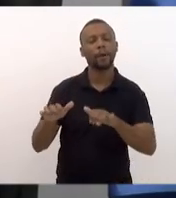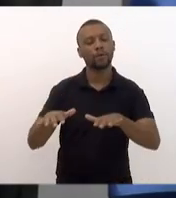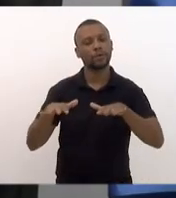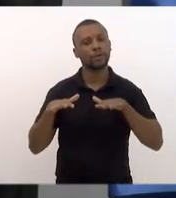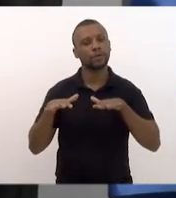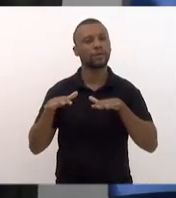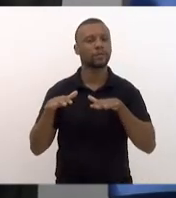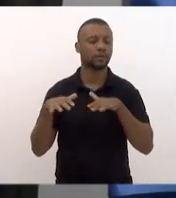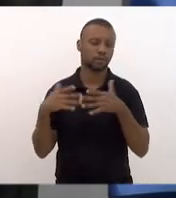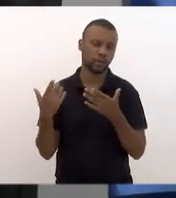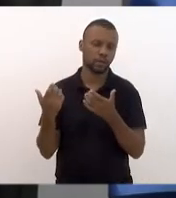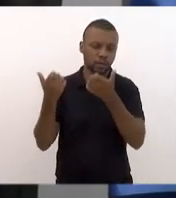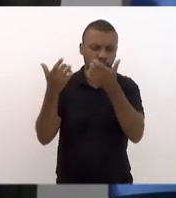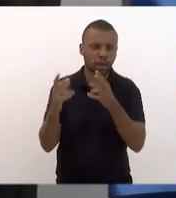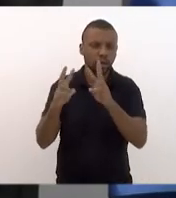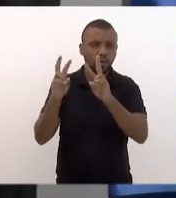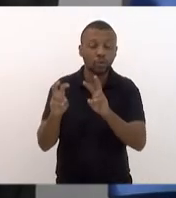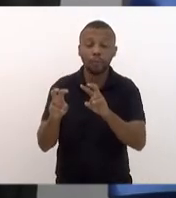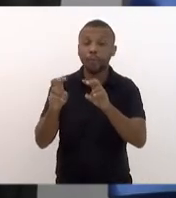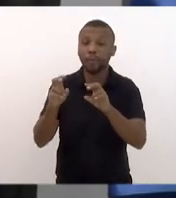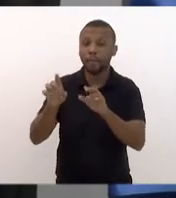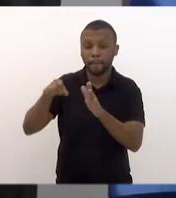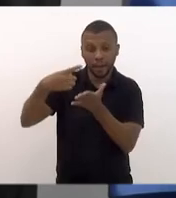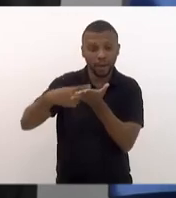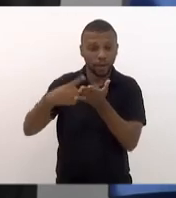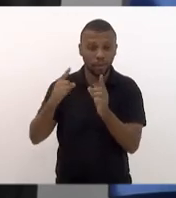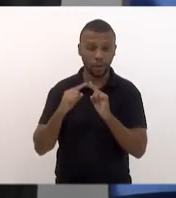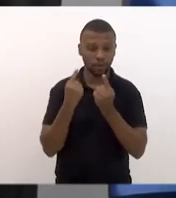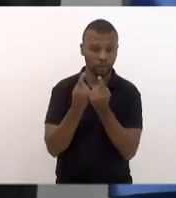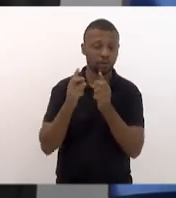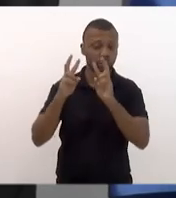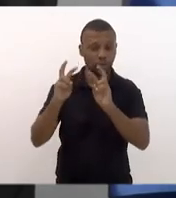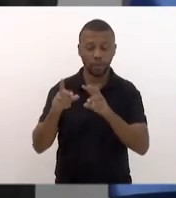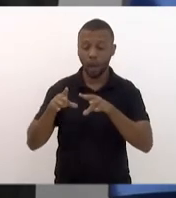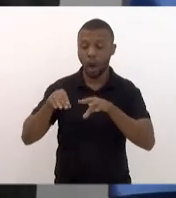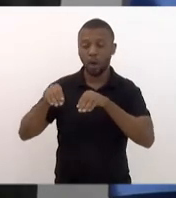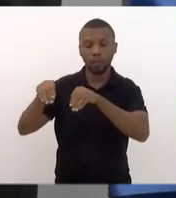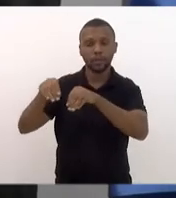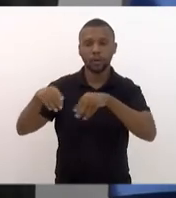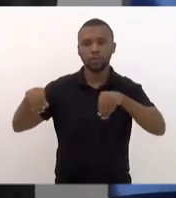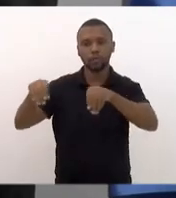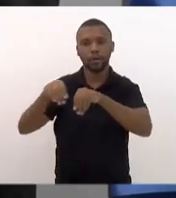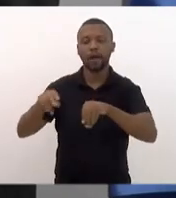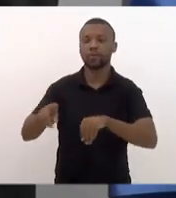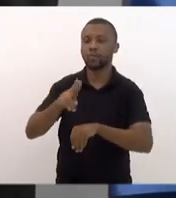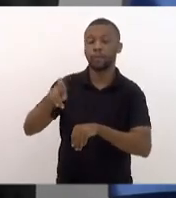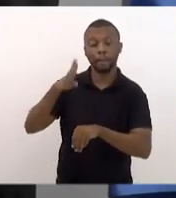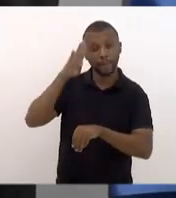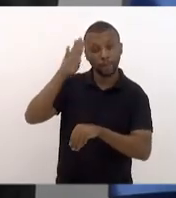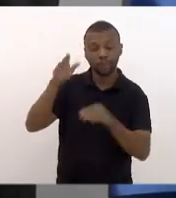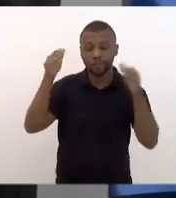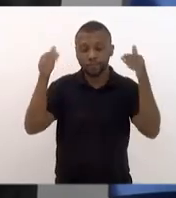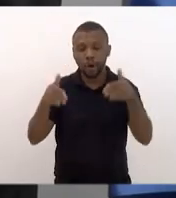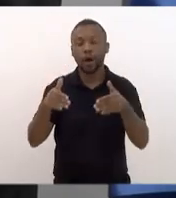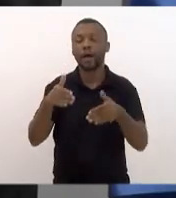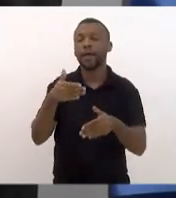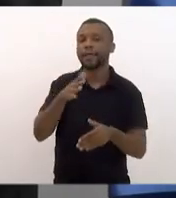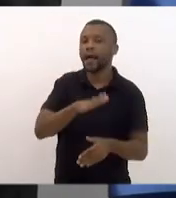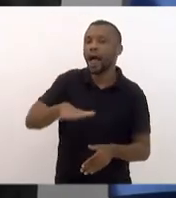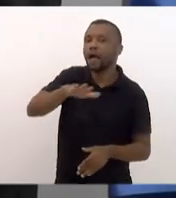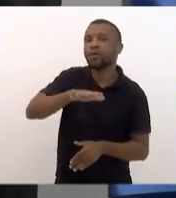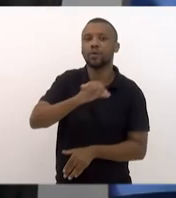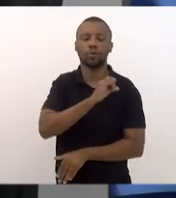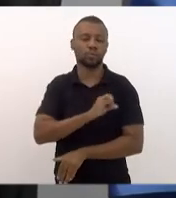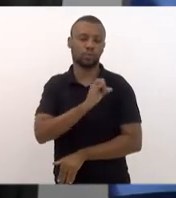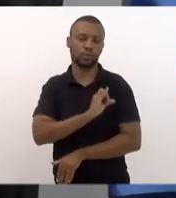da ocupação e do uso do solo urbano na região metropolitana do Rio de Janeiro, especificamente na região metropolitana, que é o nosso escopo aqui da comissão. Então, queria